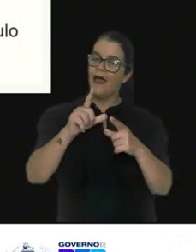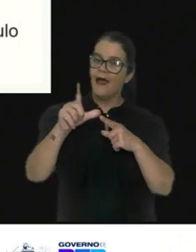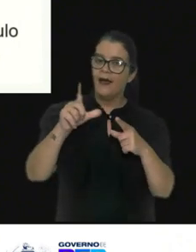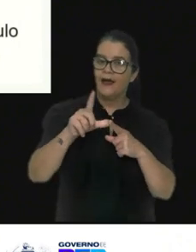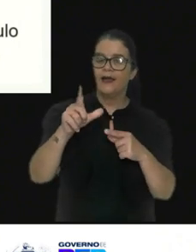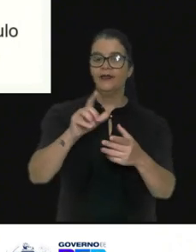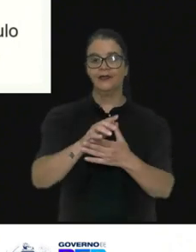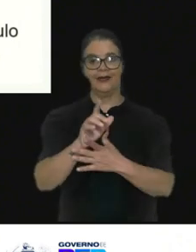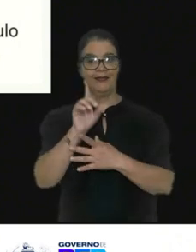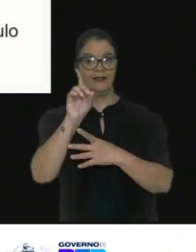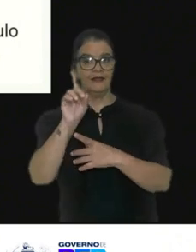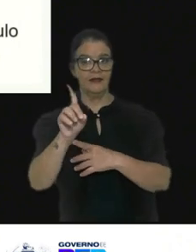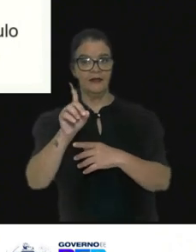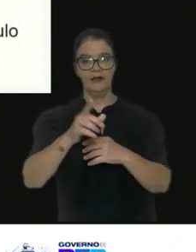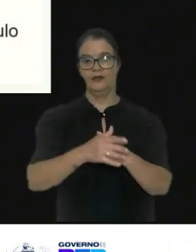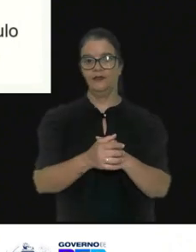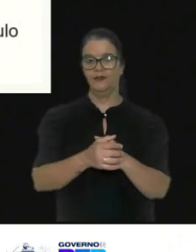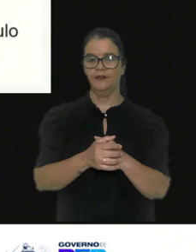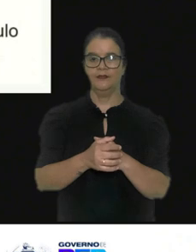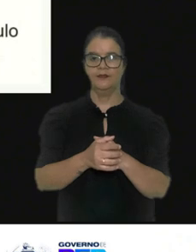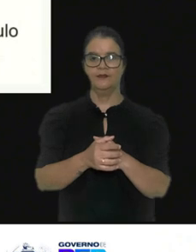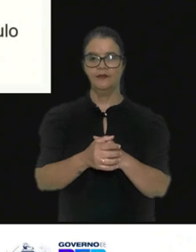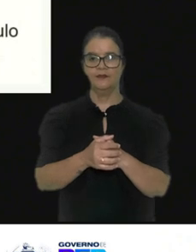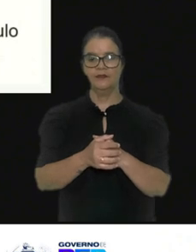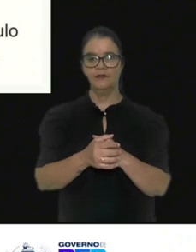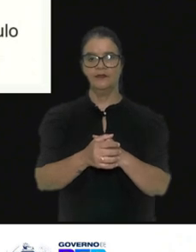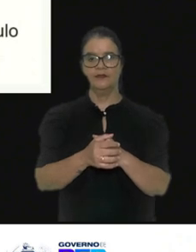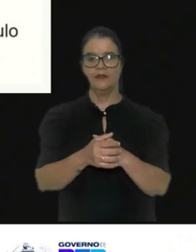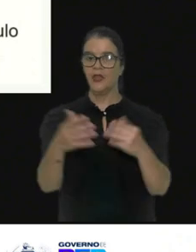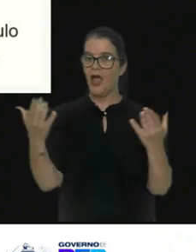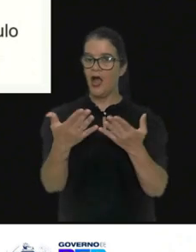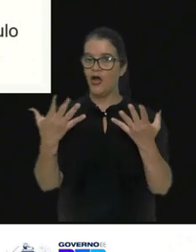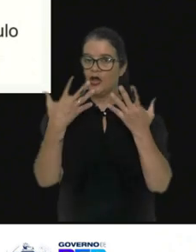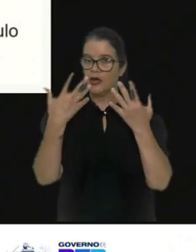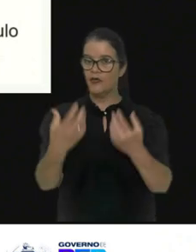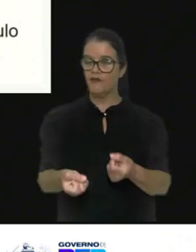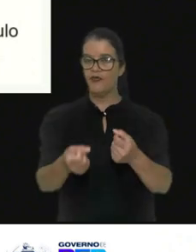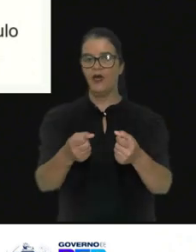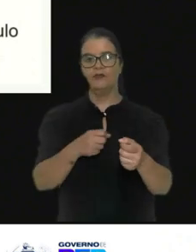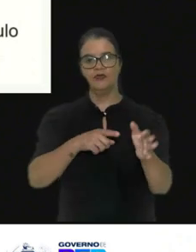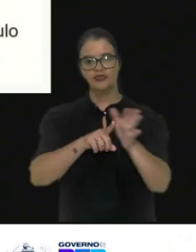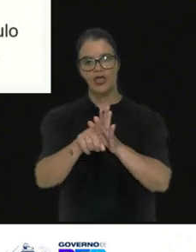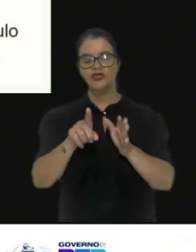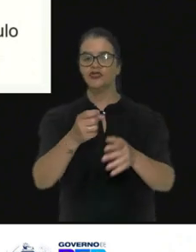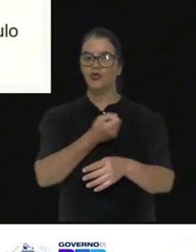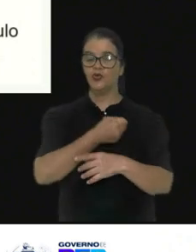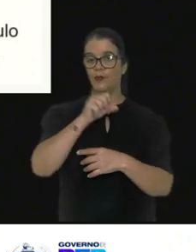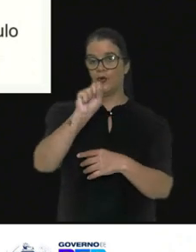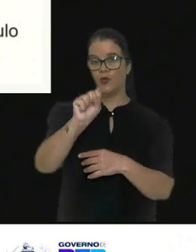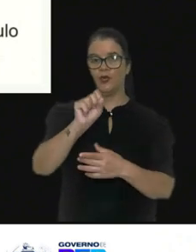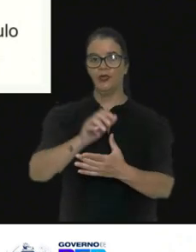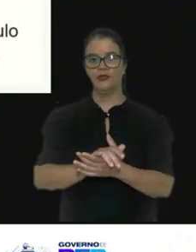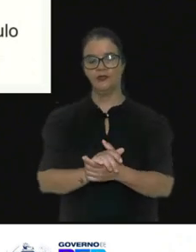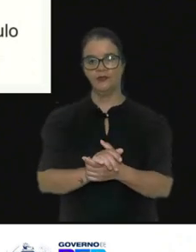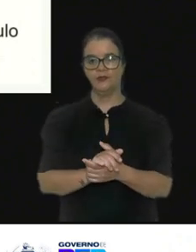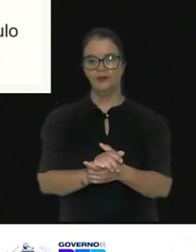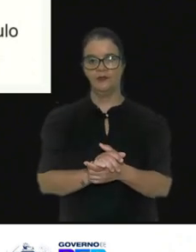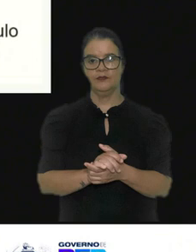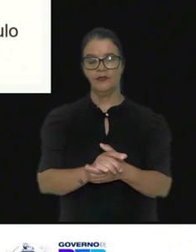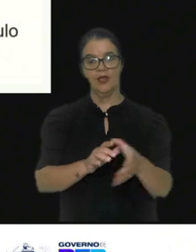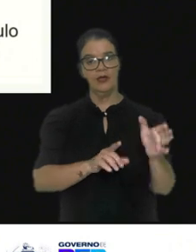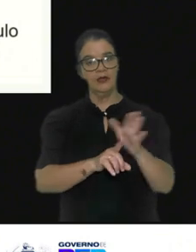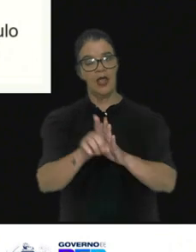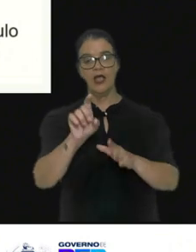é a alternativa D. Vamos agora para a questão de